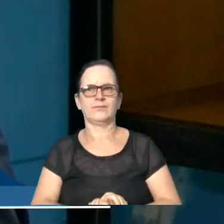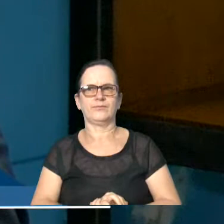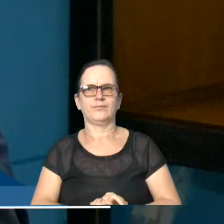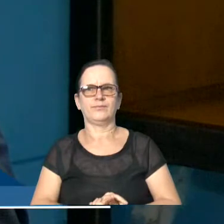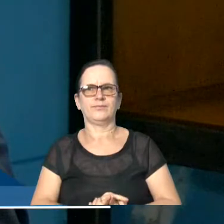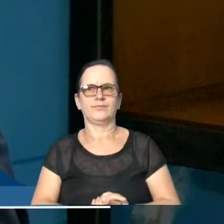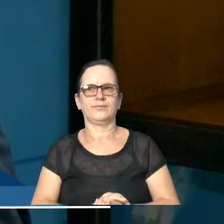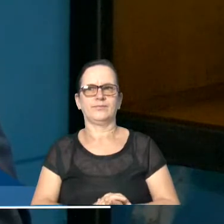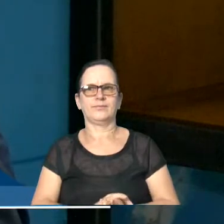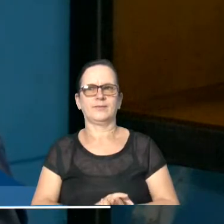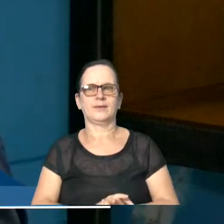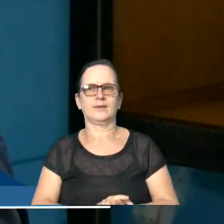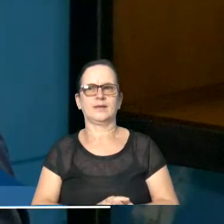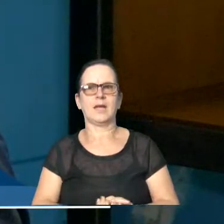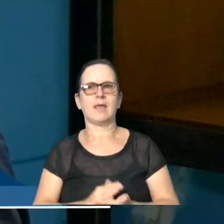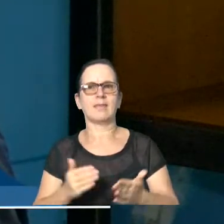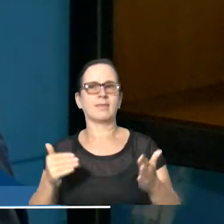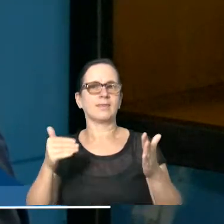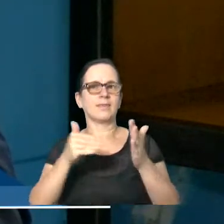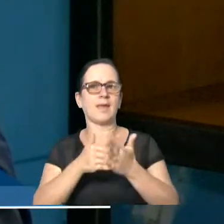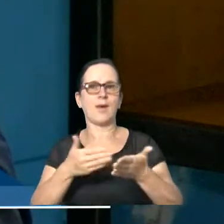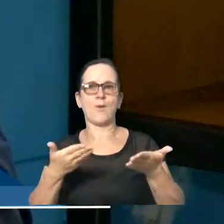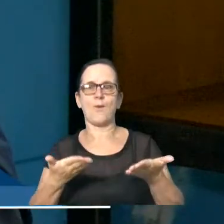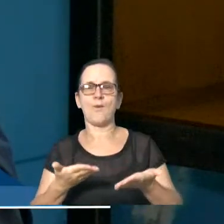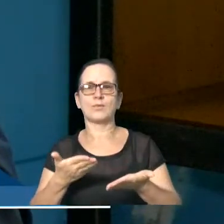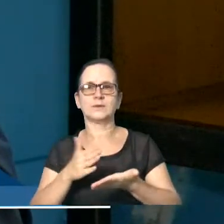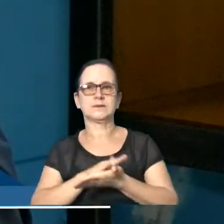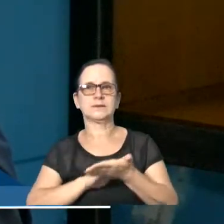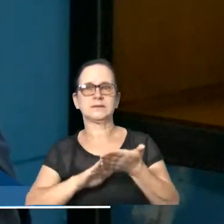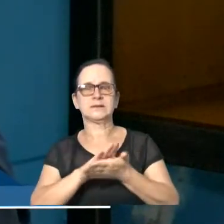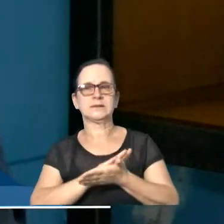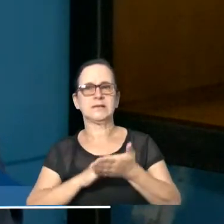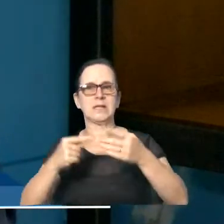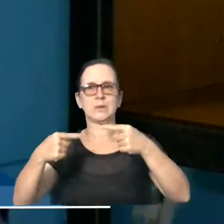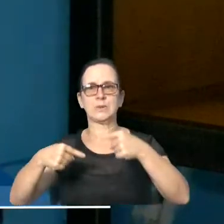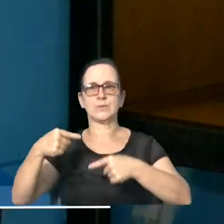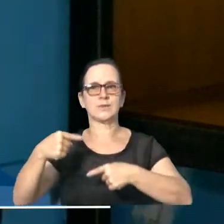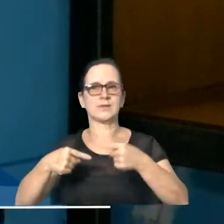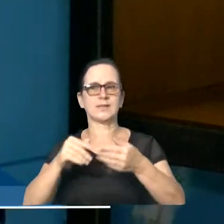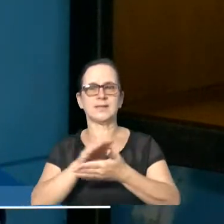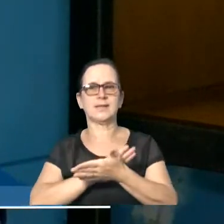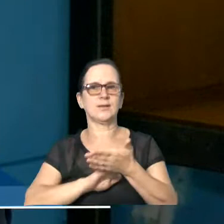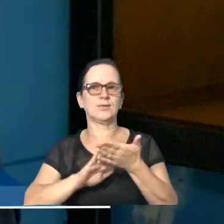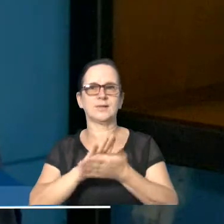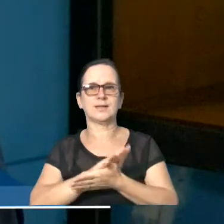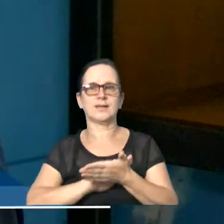vereador Guilherme. Estão até hoje sem qualquer tipo de discussão.